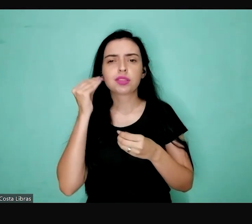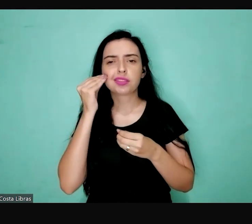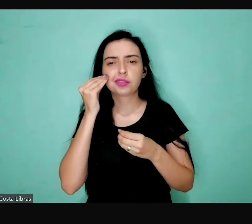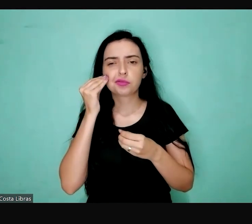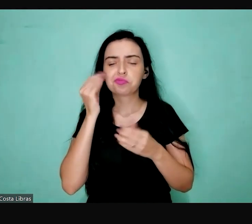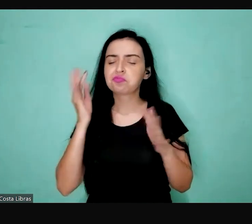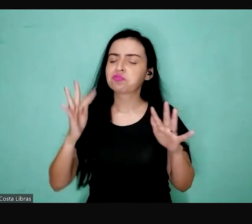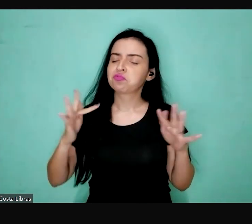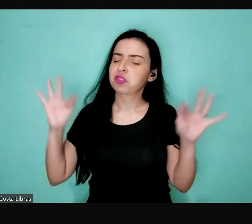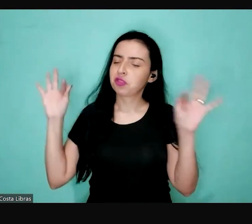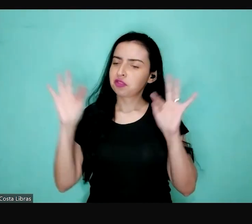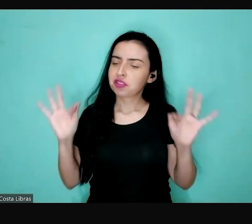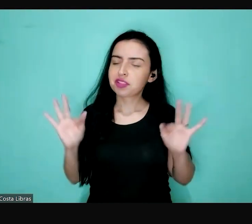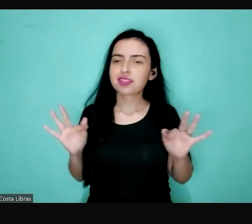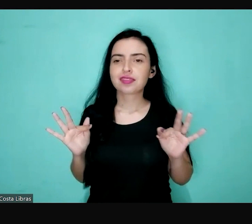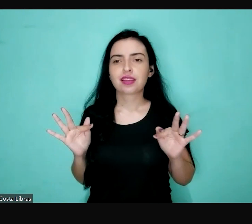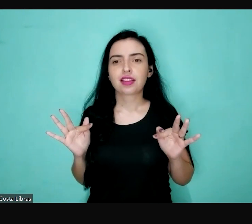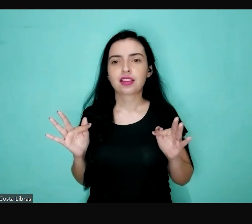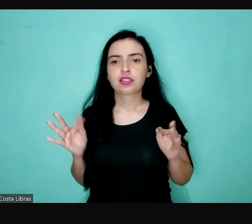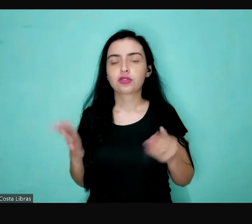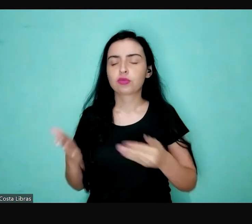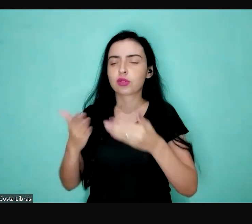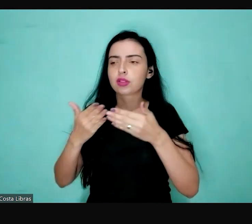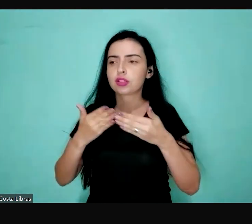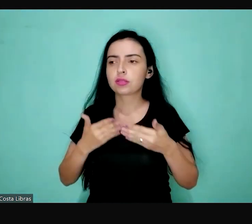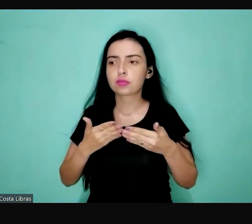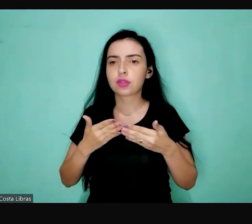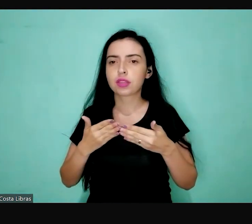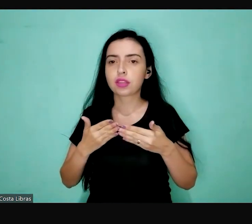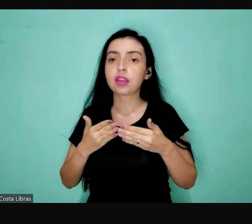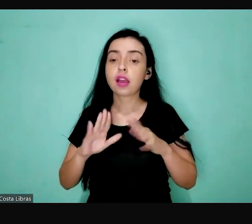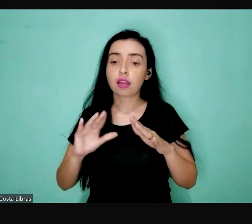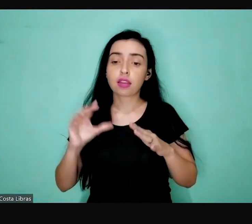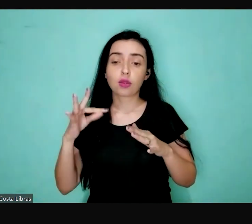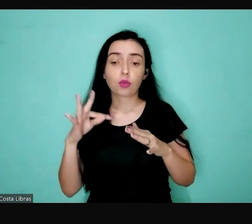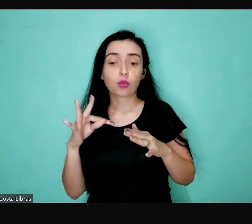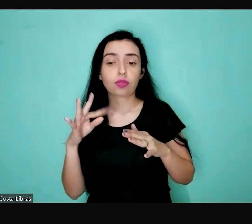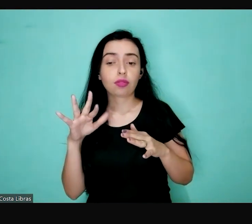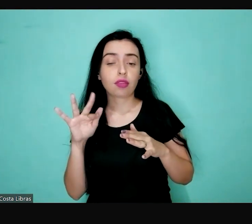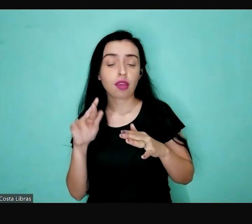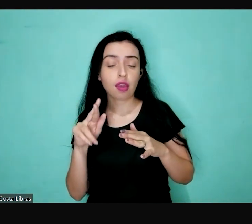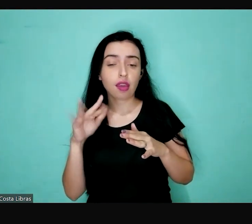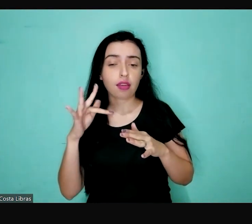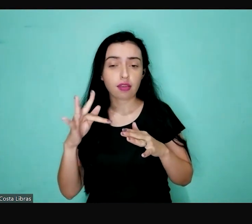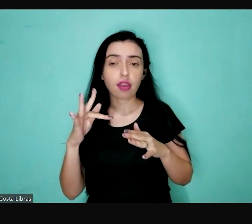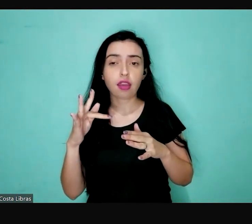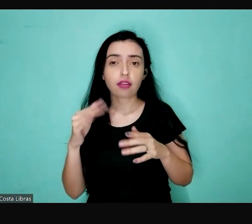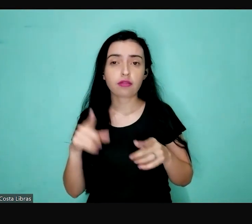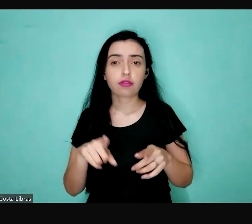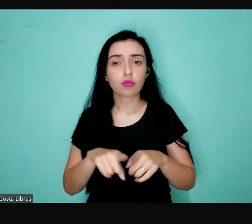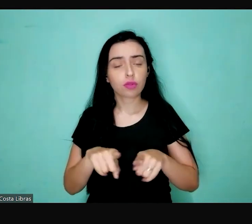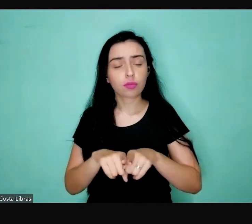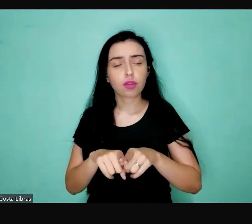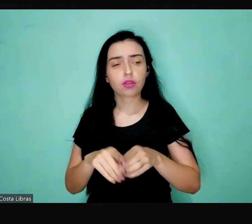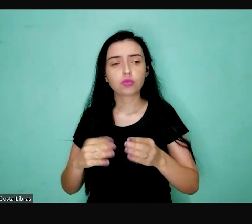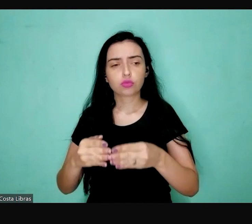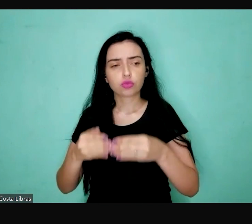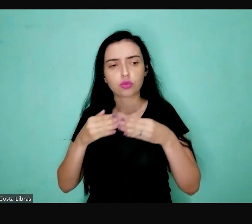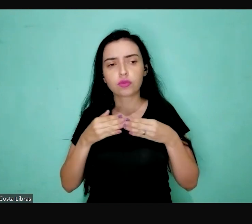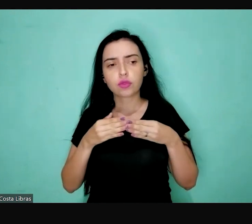grande. Receber no Tribunal Regional Federal da Terceira Região também os nossos convidados que